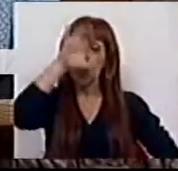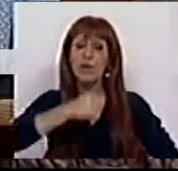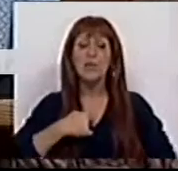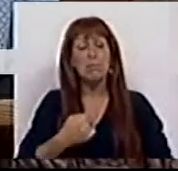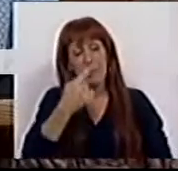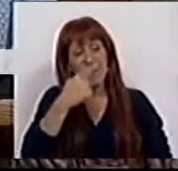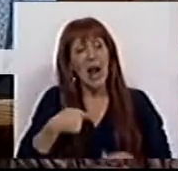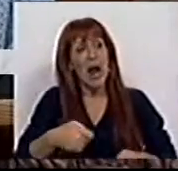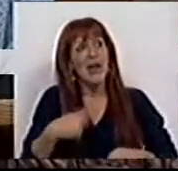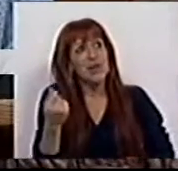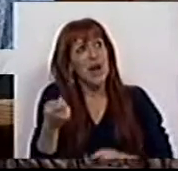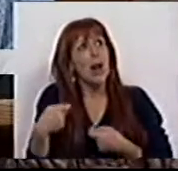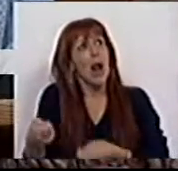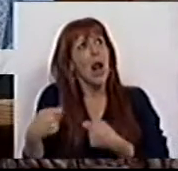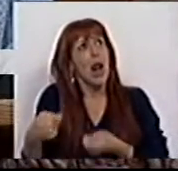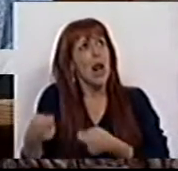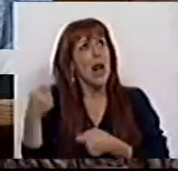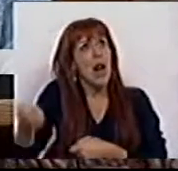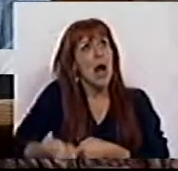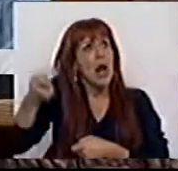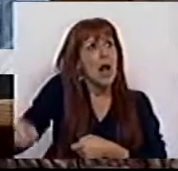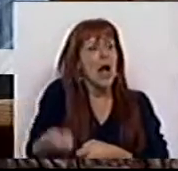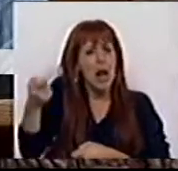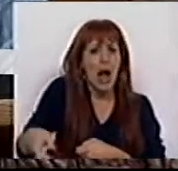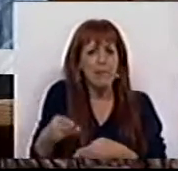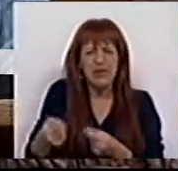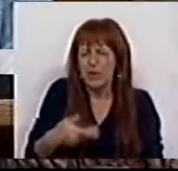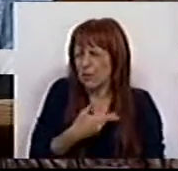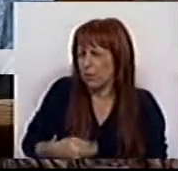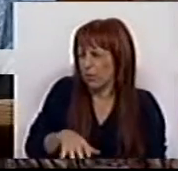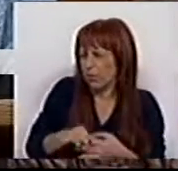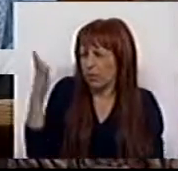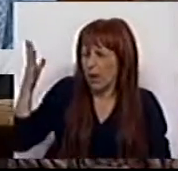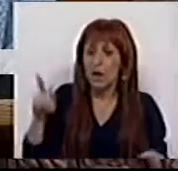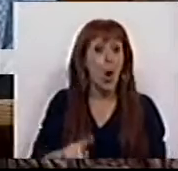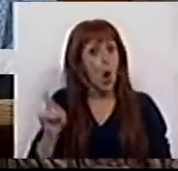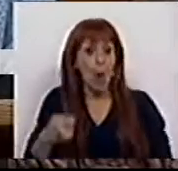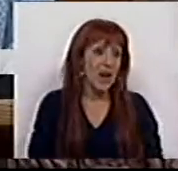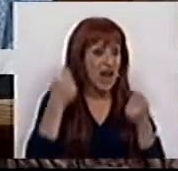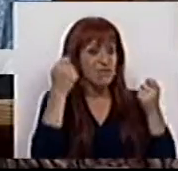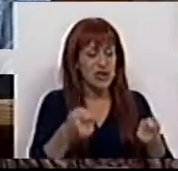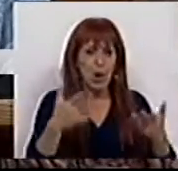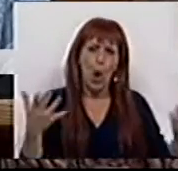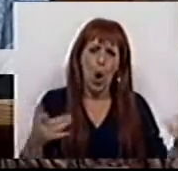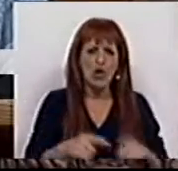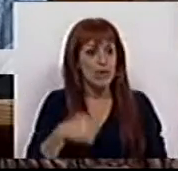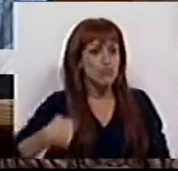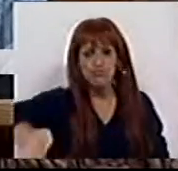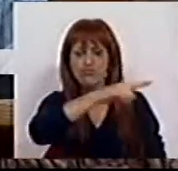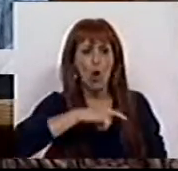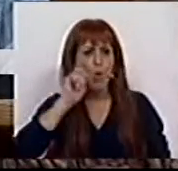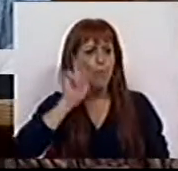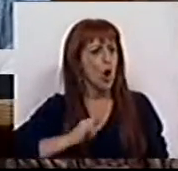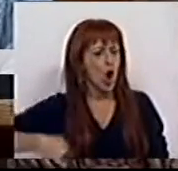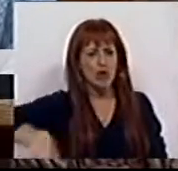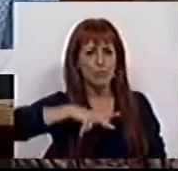Governo prefere gastar dinheiro a alugar material obsoleto em vez de investir naquilo que é de todas e de